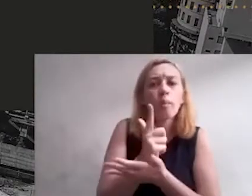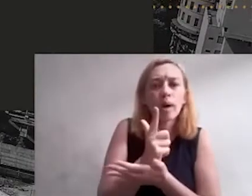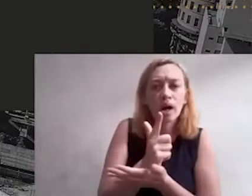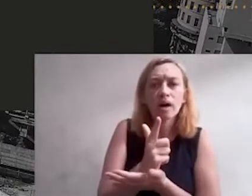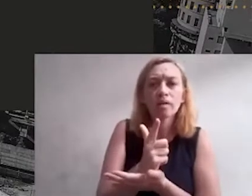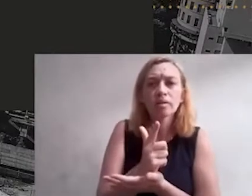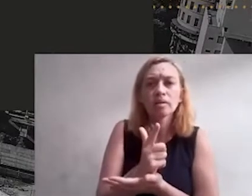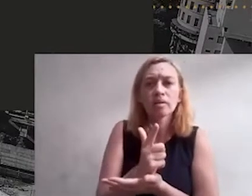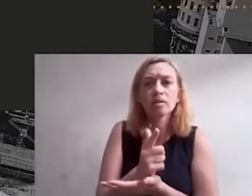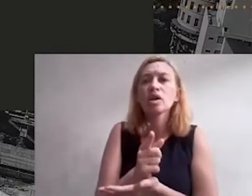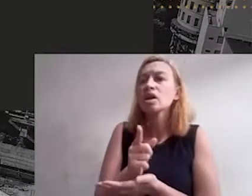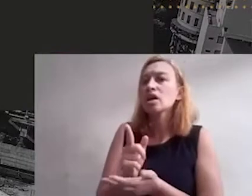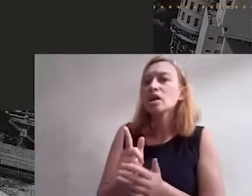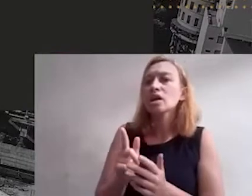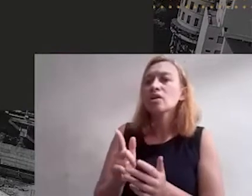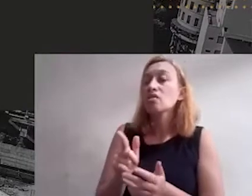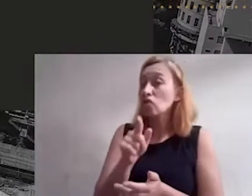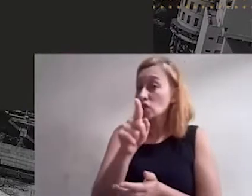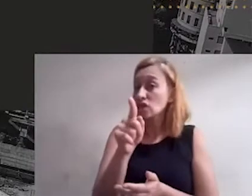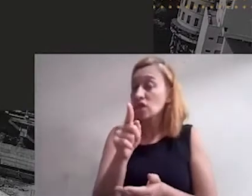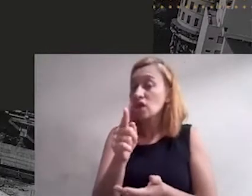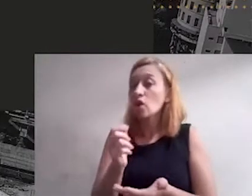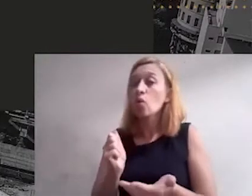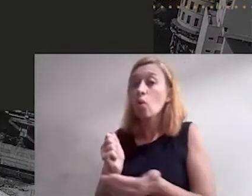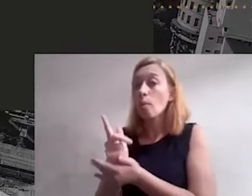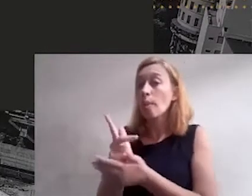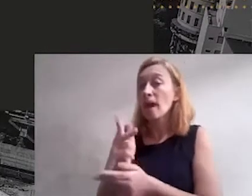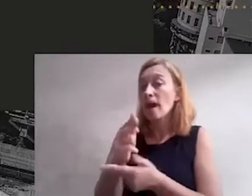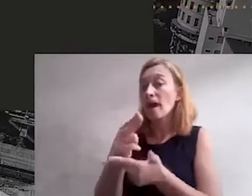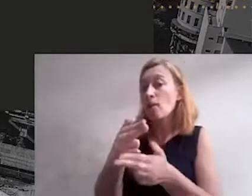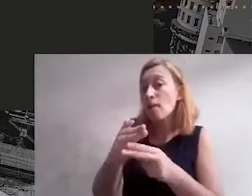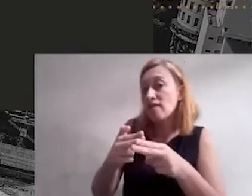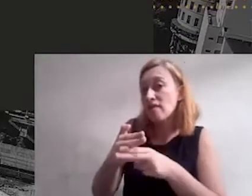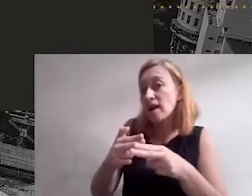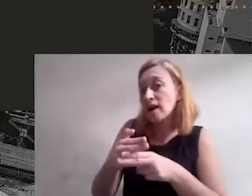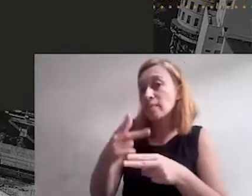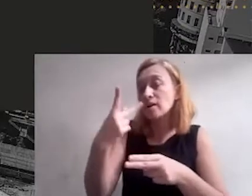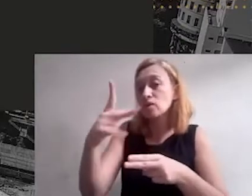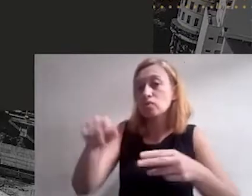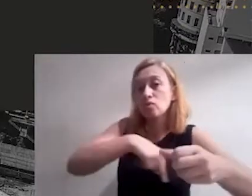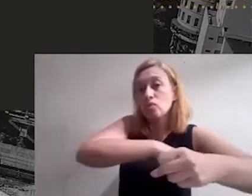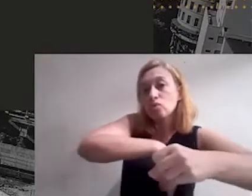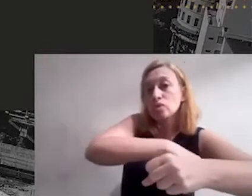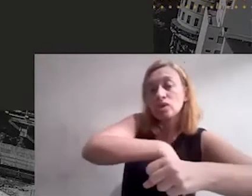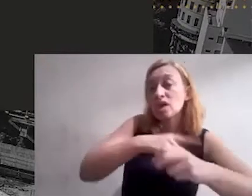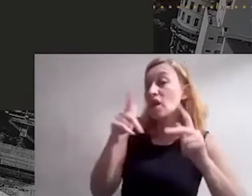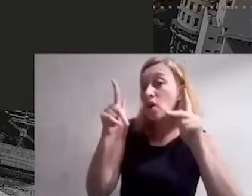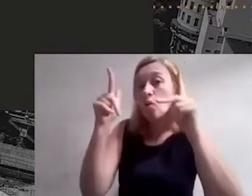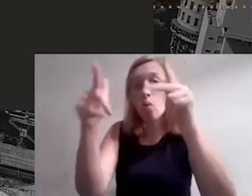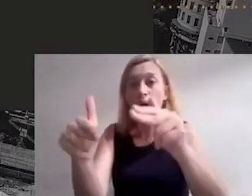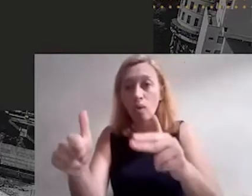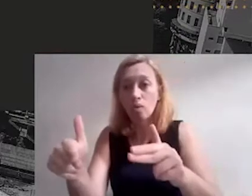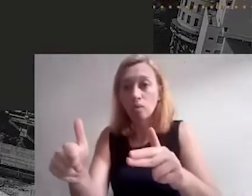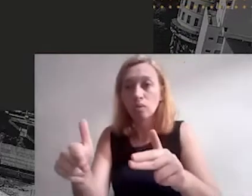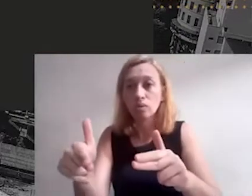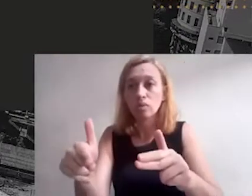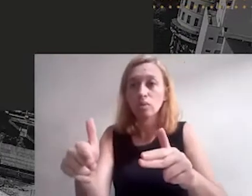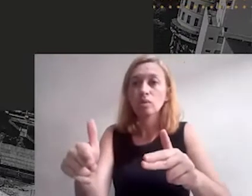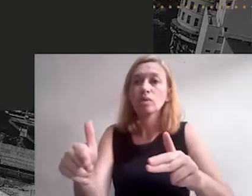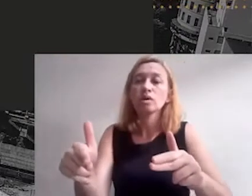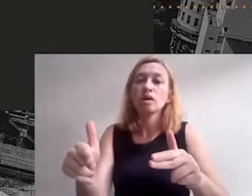quer comprar uma faca para sua cozinha molada, para fazer lá uma coisa qualquer, a pessoa quer também, no meio do mato, comprar uma